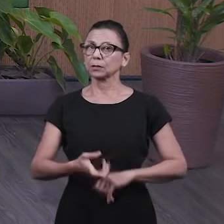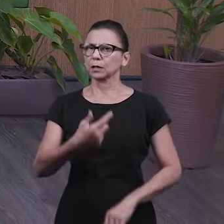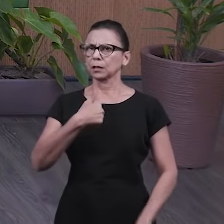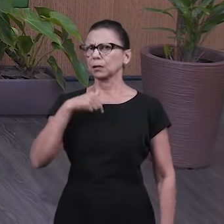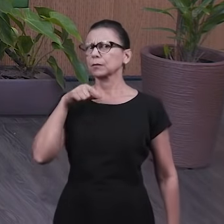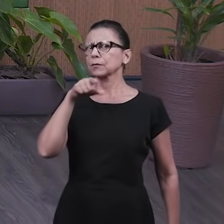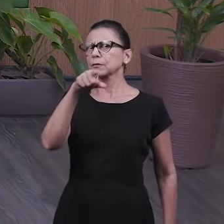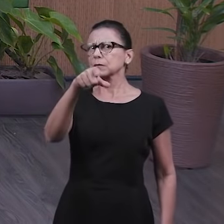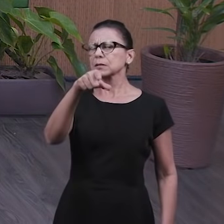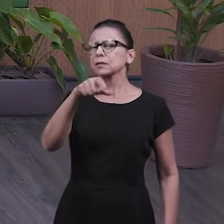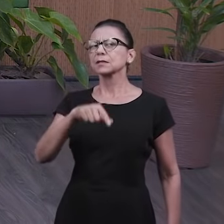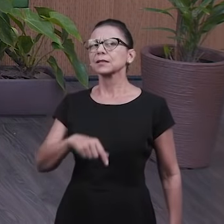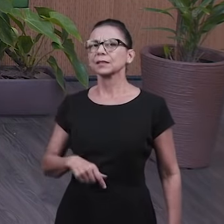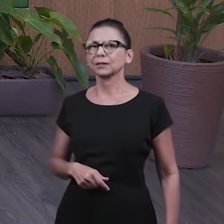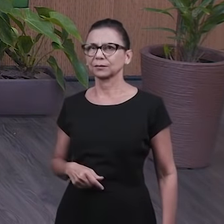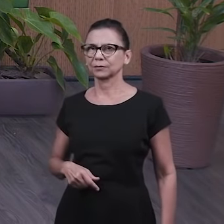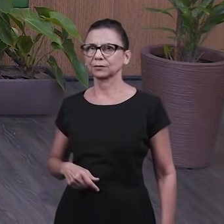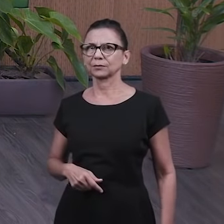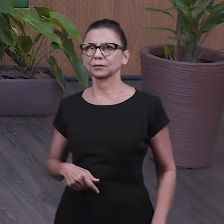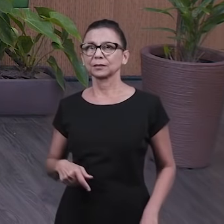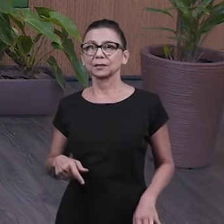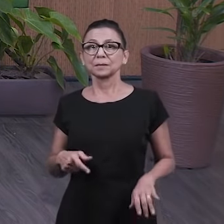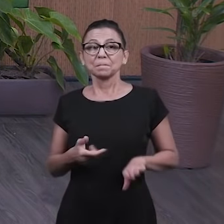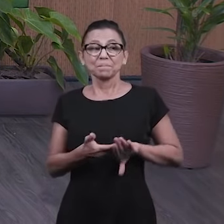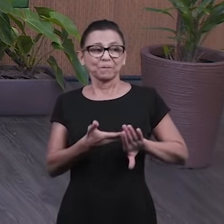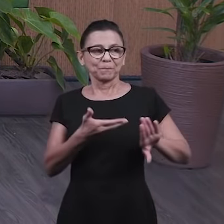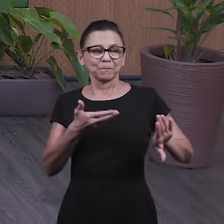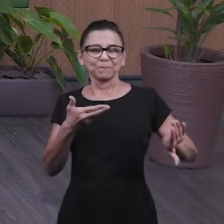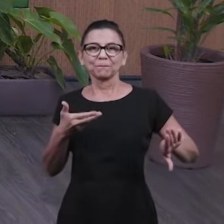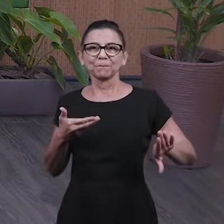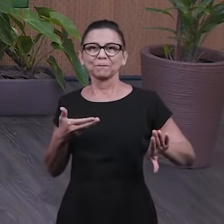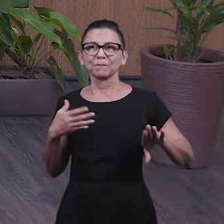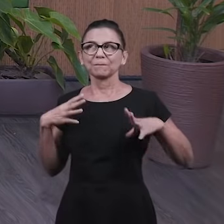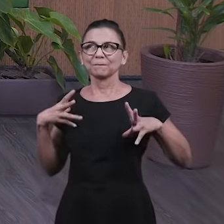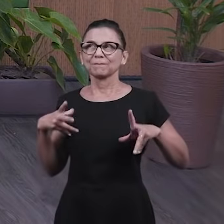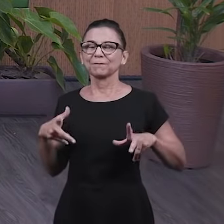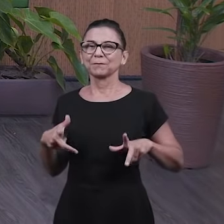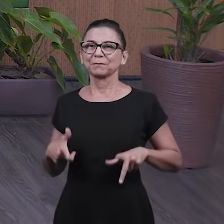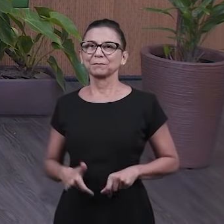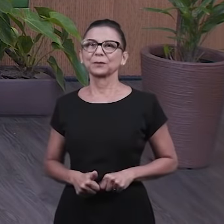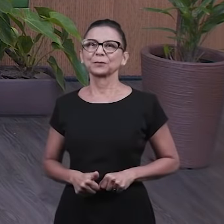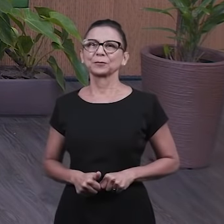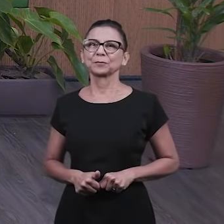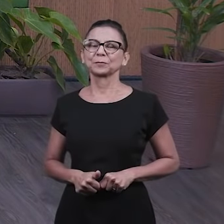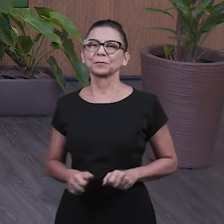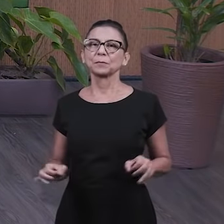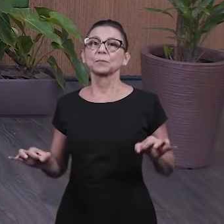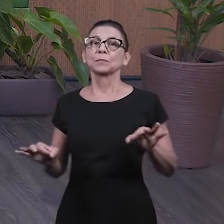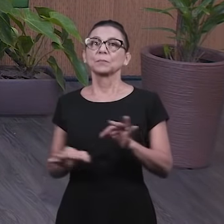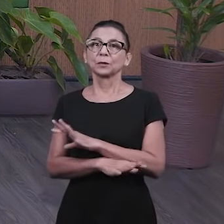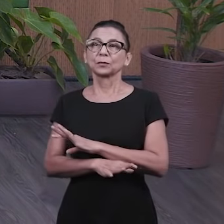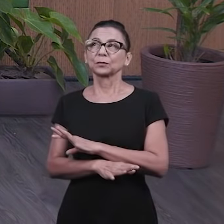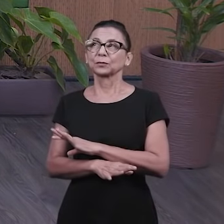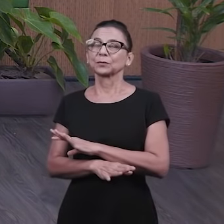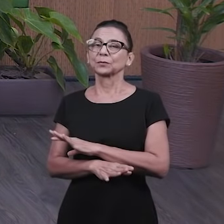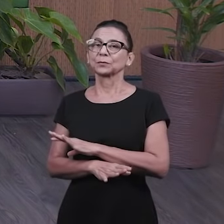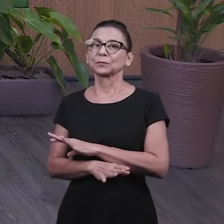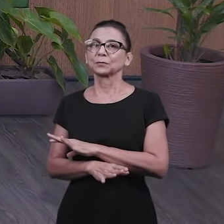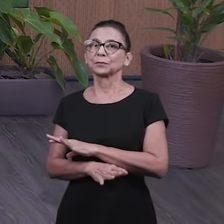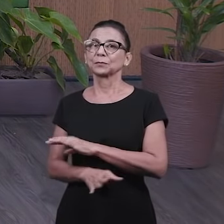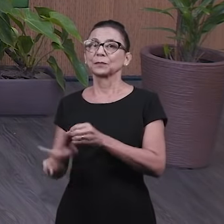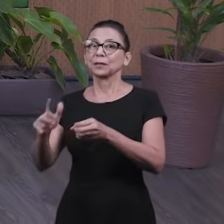você estejamos prontos para a vinda do Senhor Jesus,